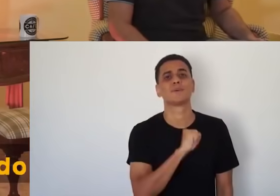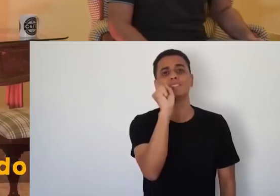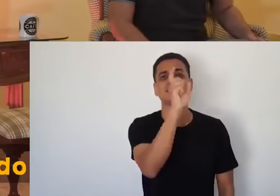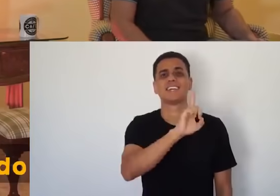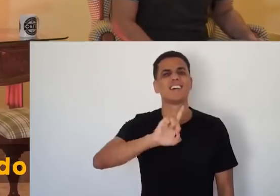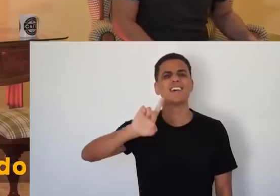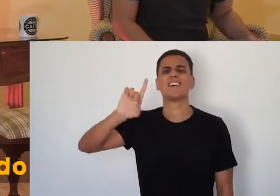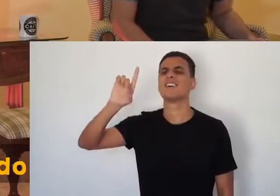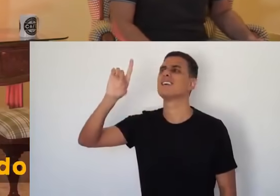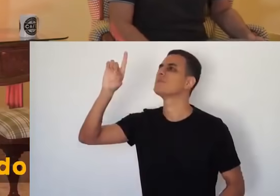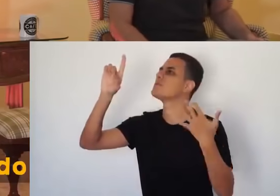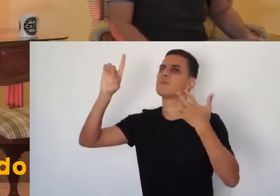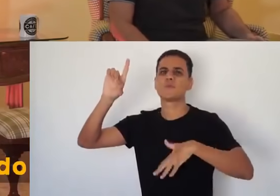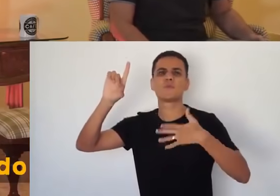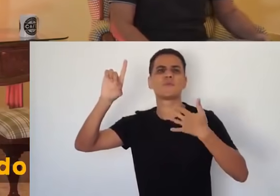envergonharei do